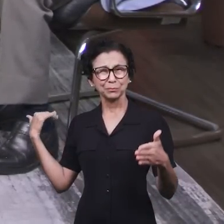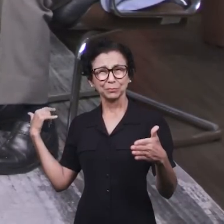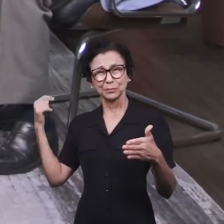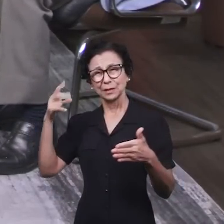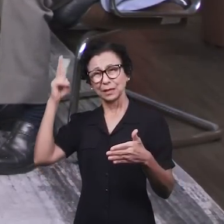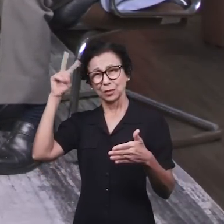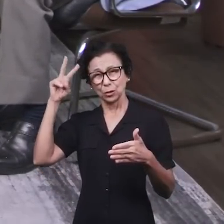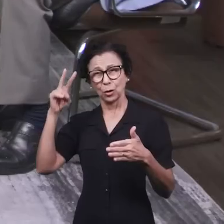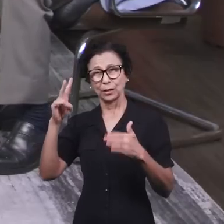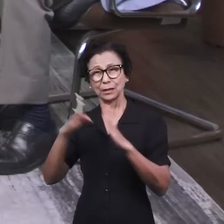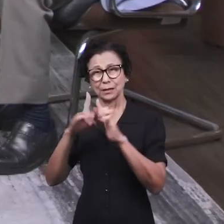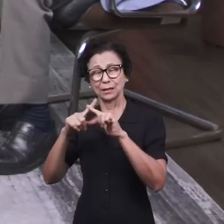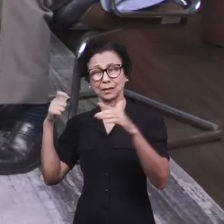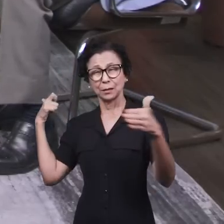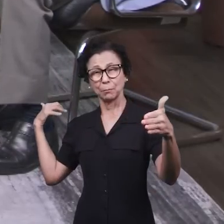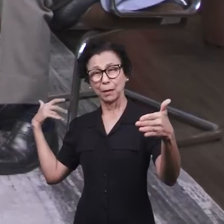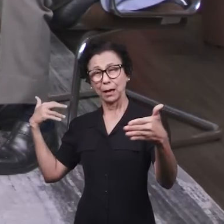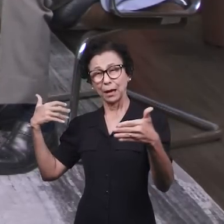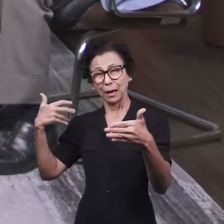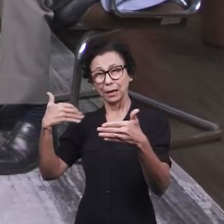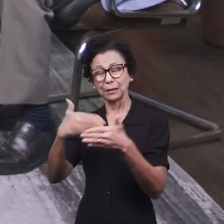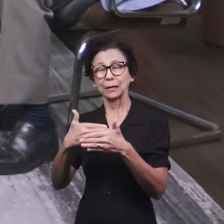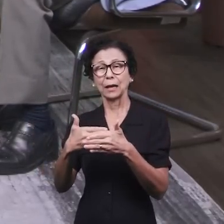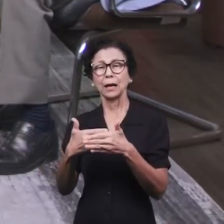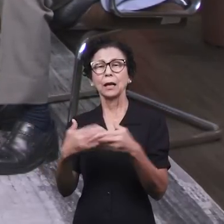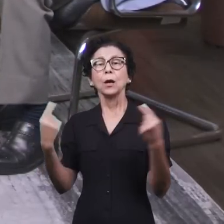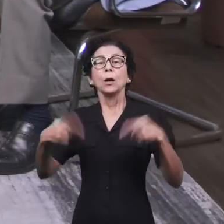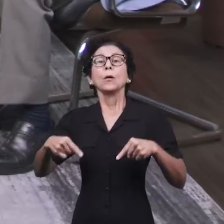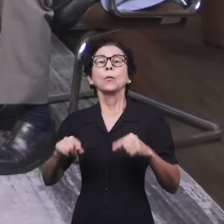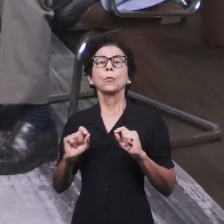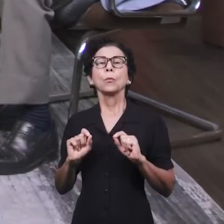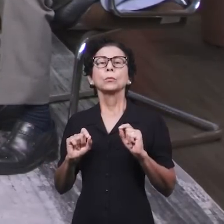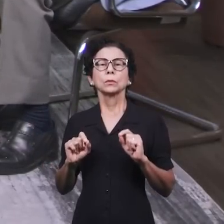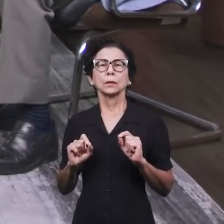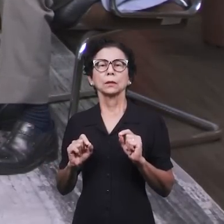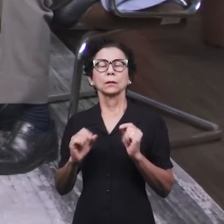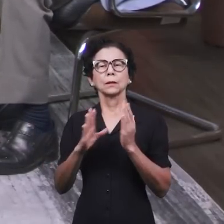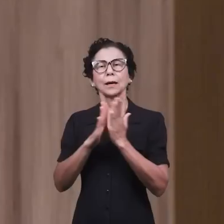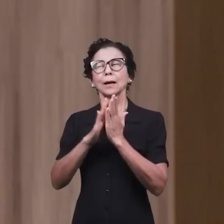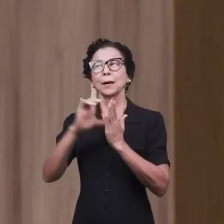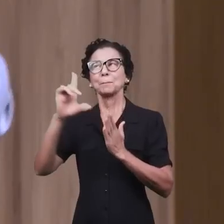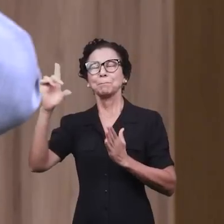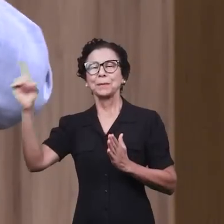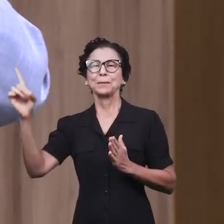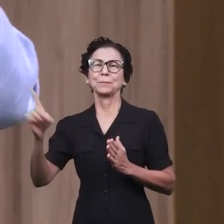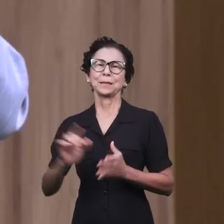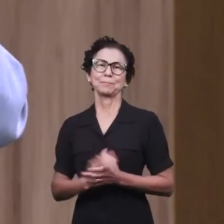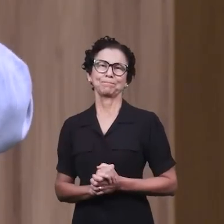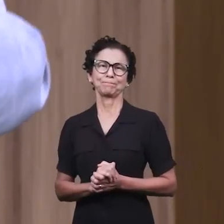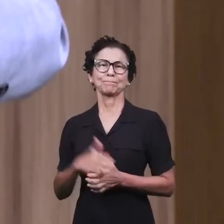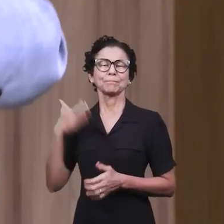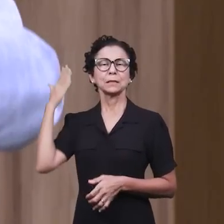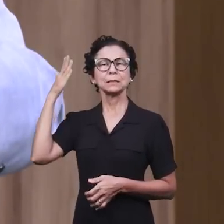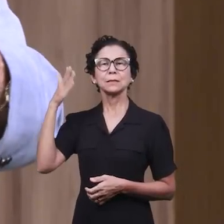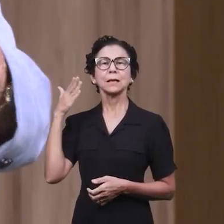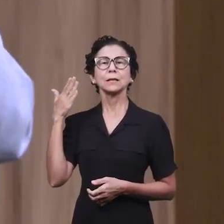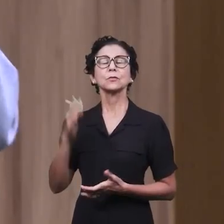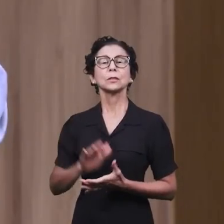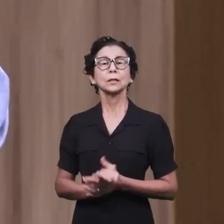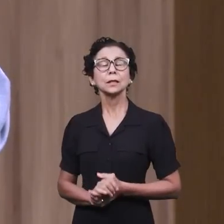se estende em toda a história da igreja, é a palavra de Deus. A mensagem